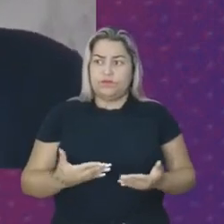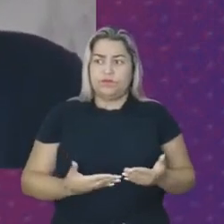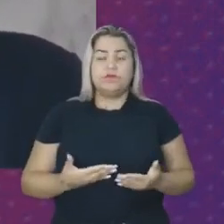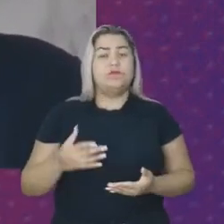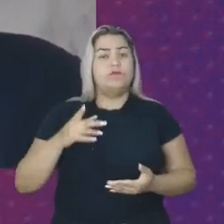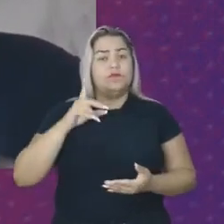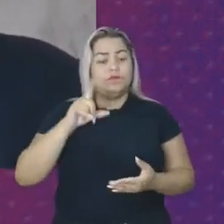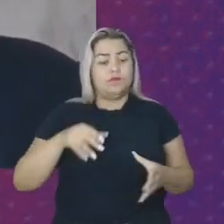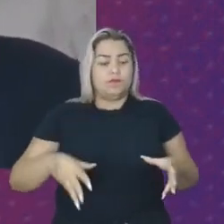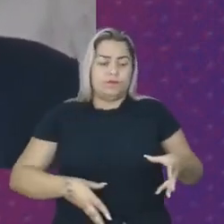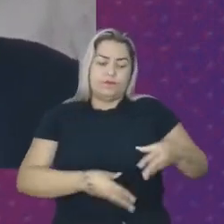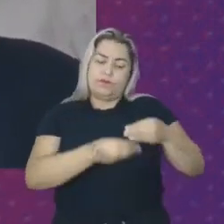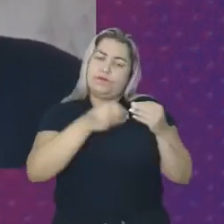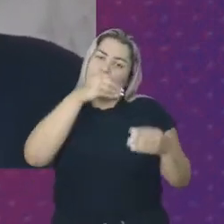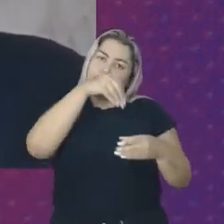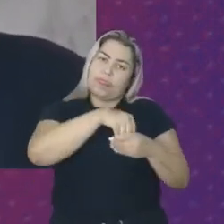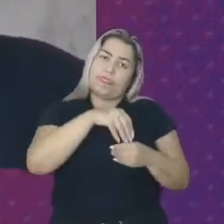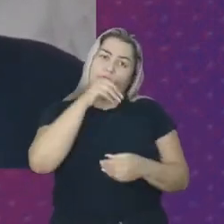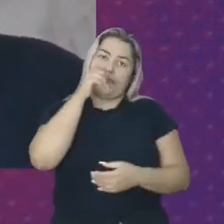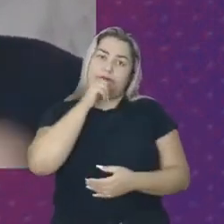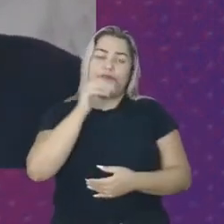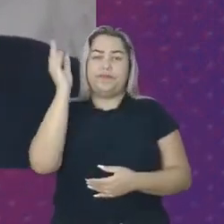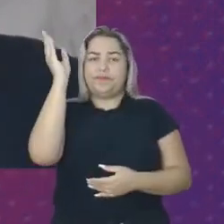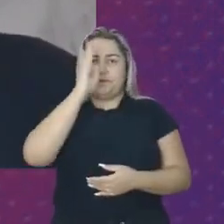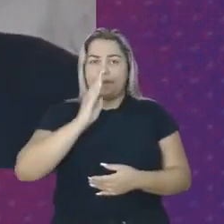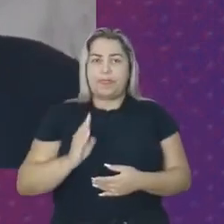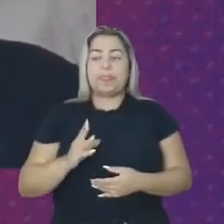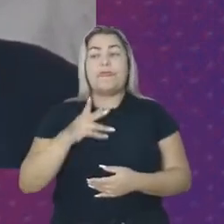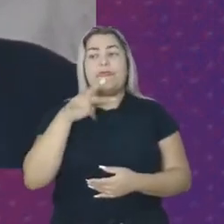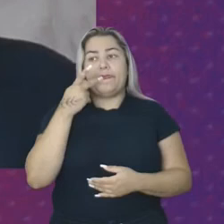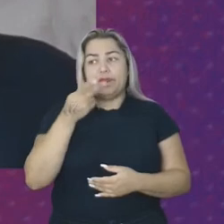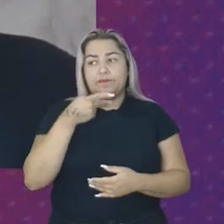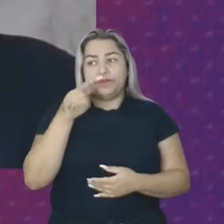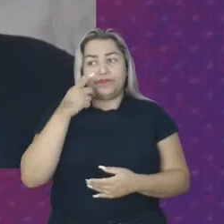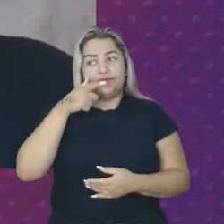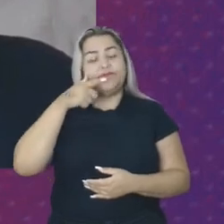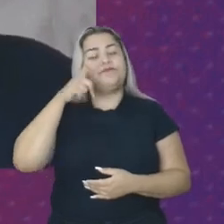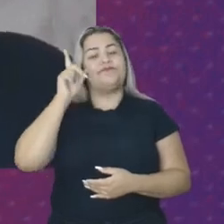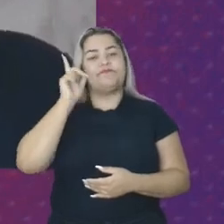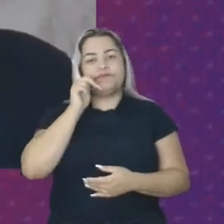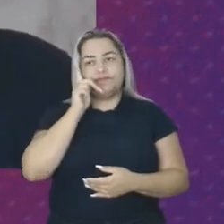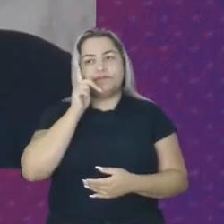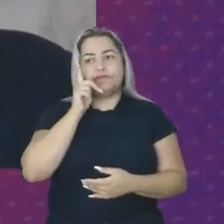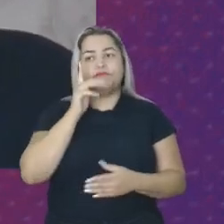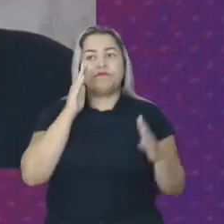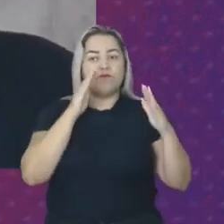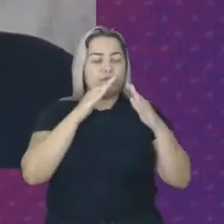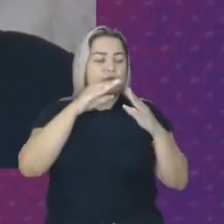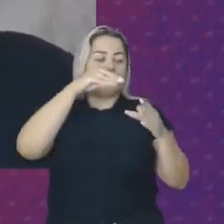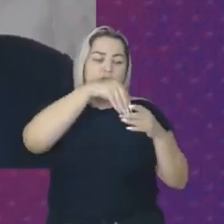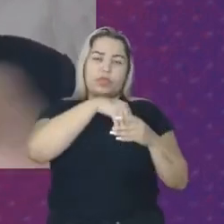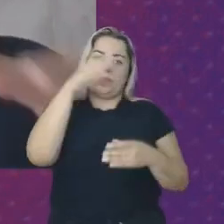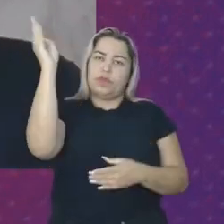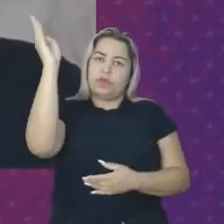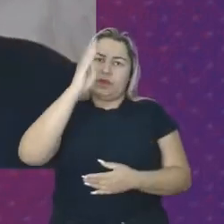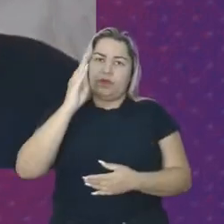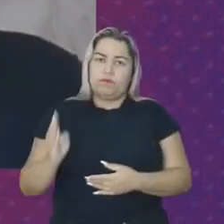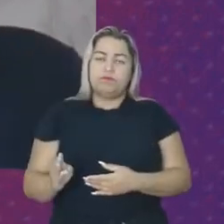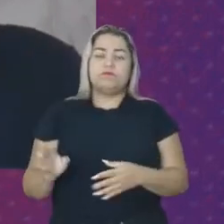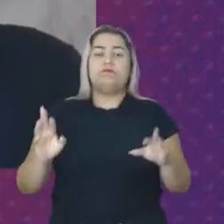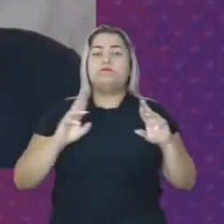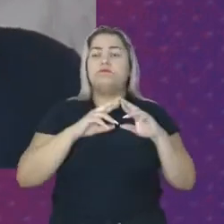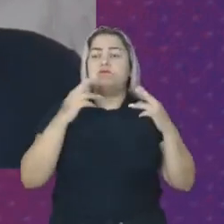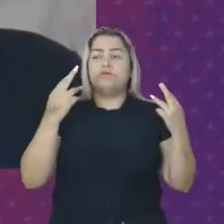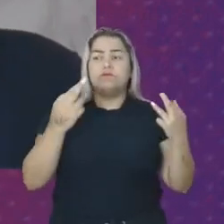são instalados dentro da Casa da Mulher Brasileira. Como eu falei na aula anterior, a Casa da Mulher Brasileira, ela